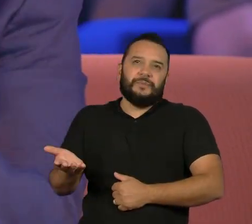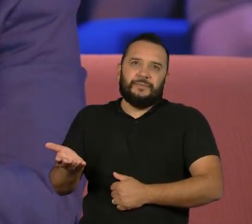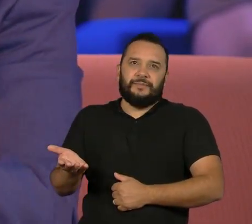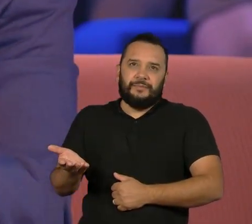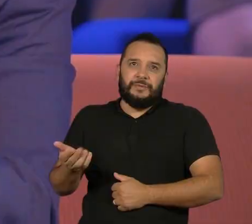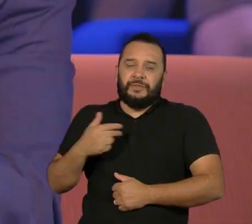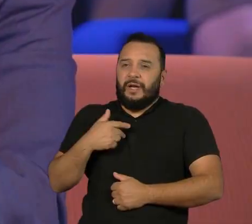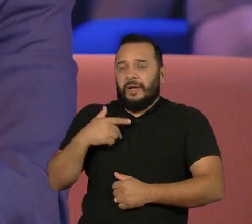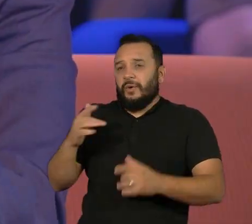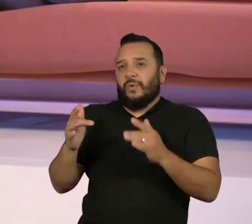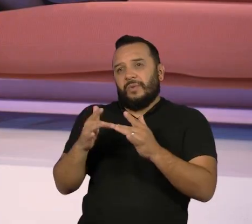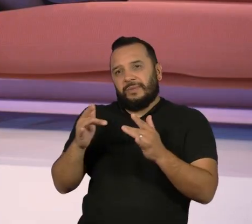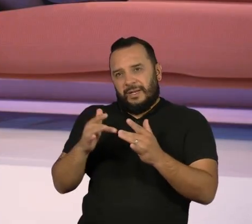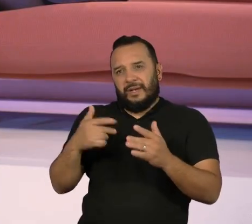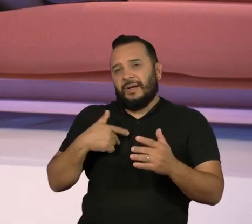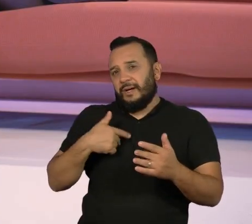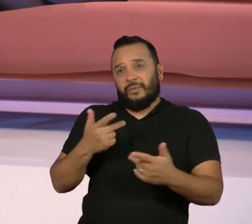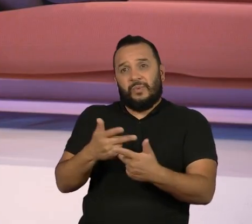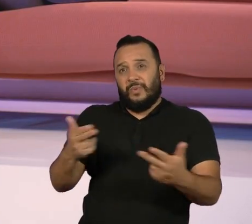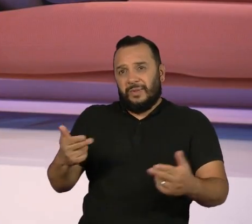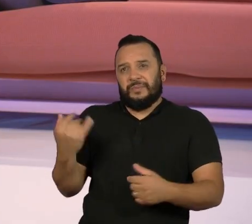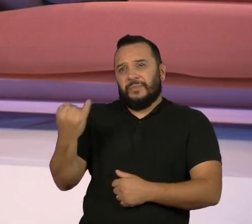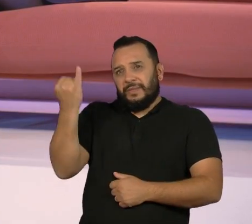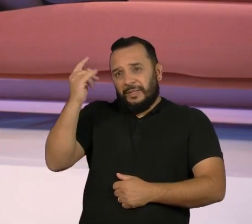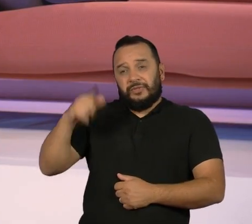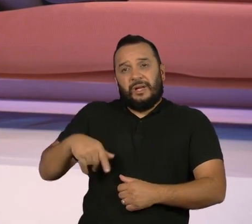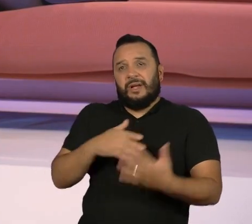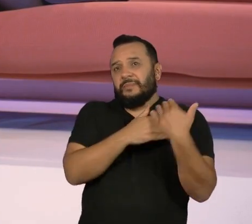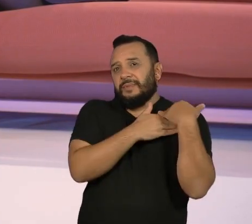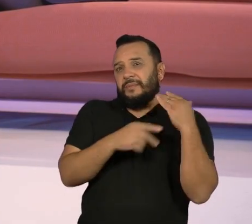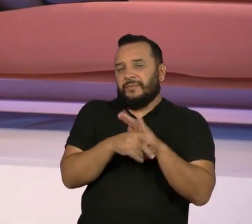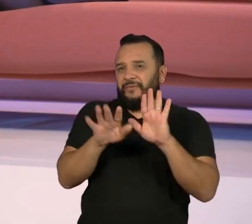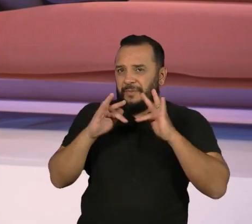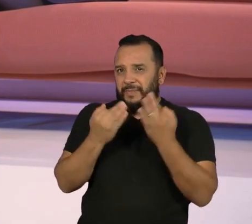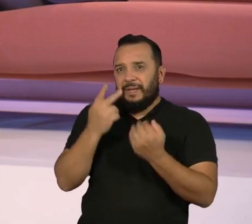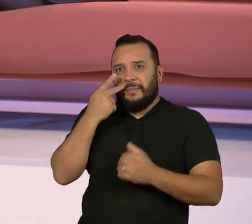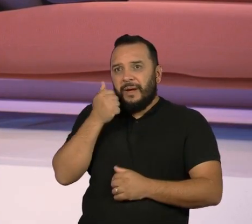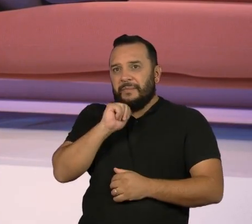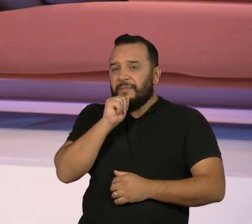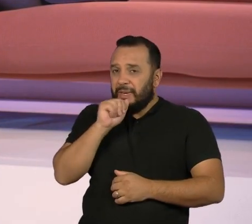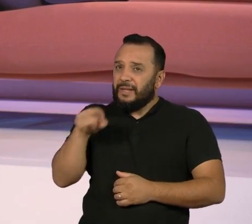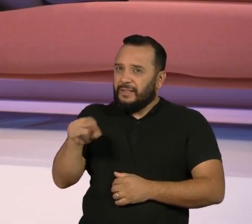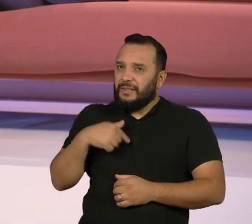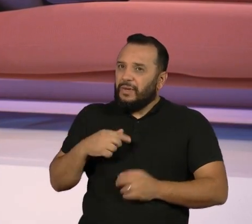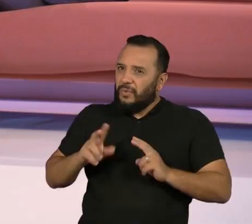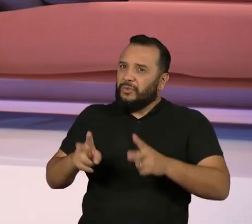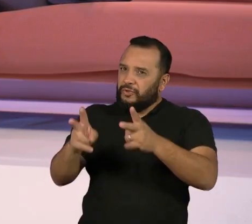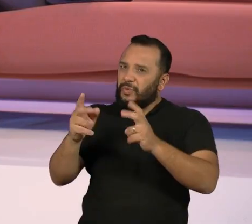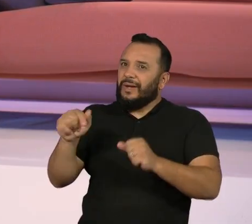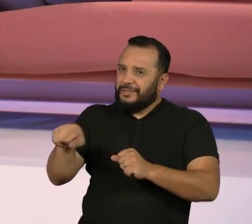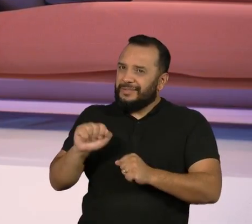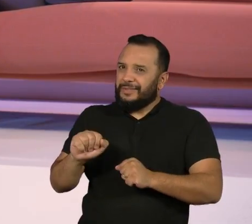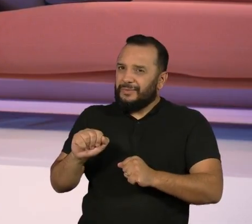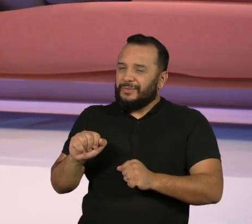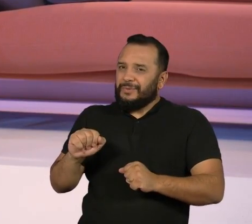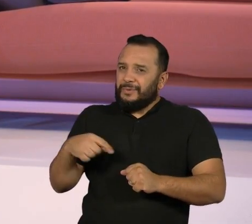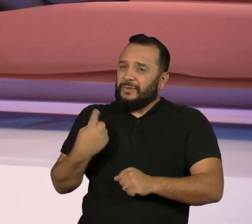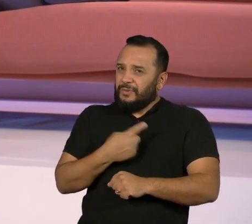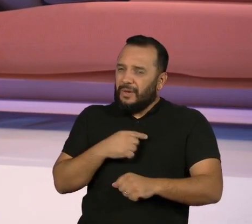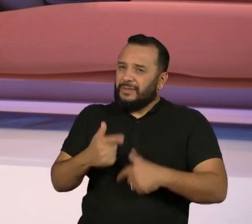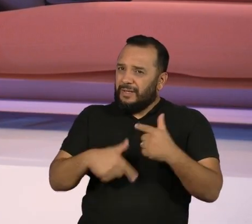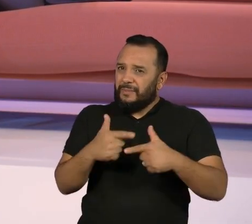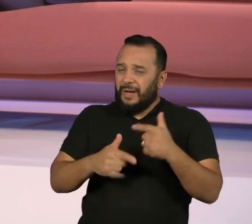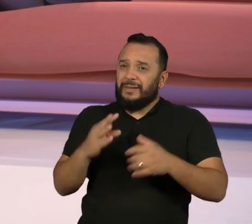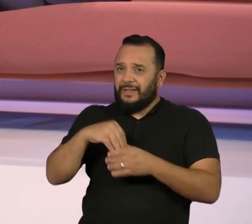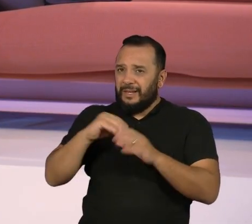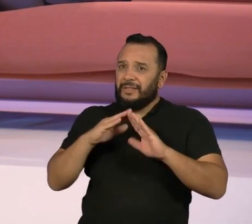em contato. Então é muito importante que a tarefa das famílias, dos pais, das mães, dê continuidade ao que a gente vem realizando na escola, dentro